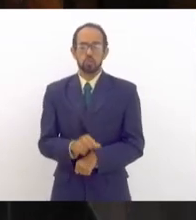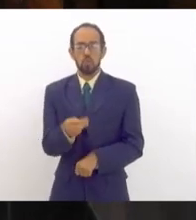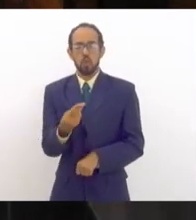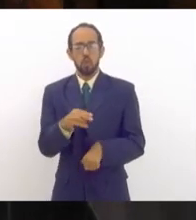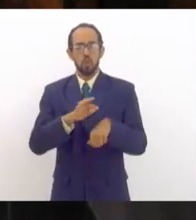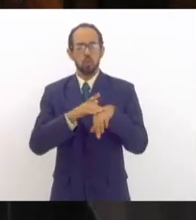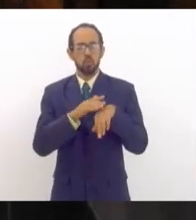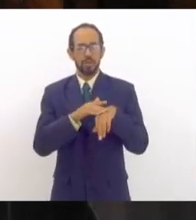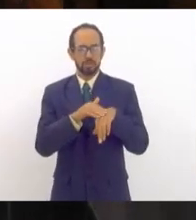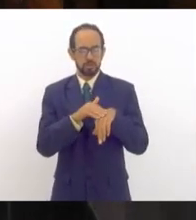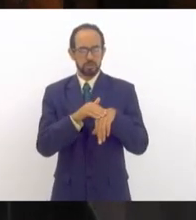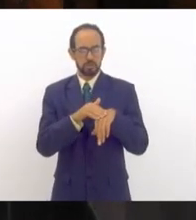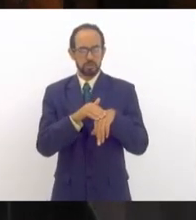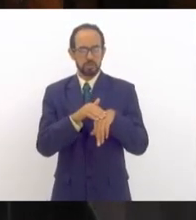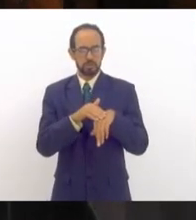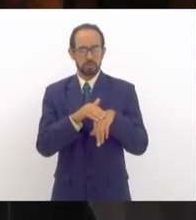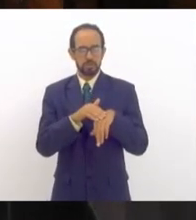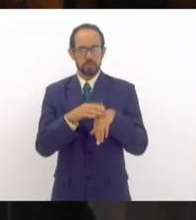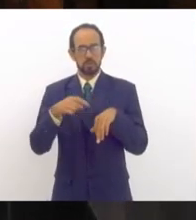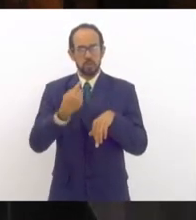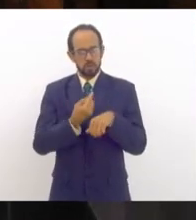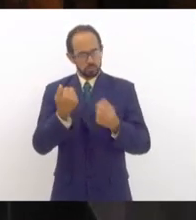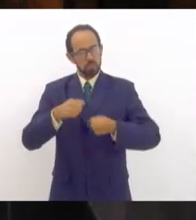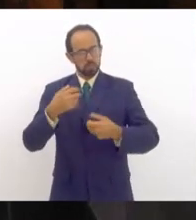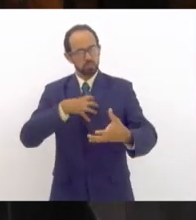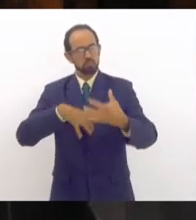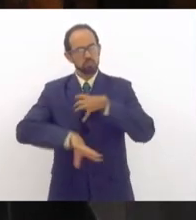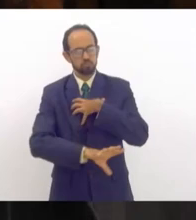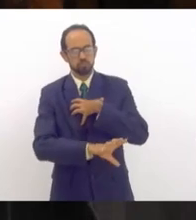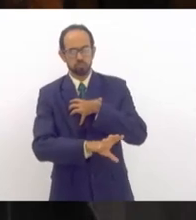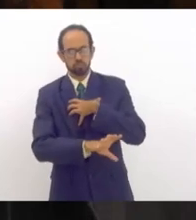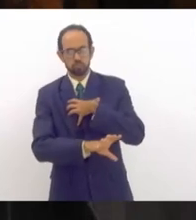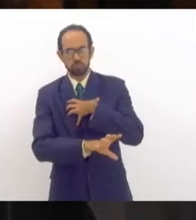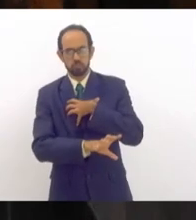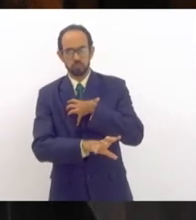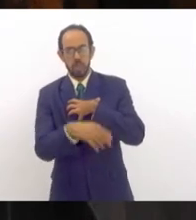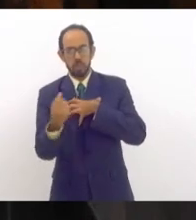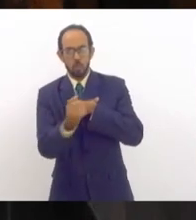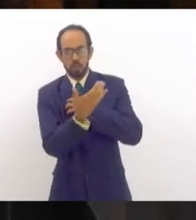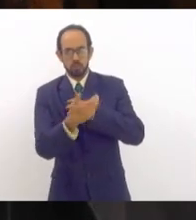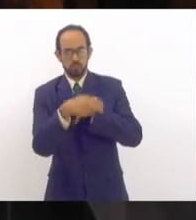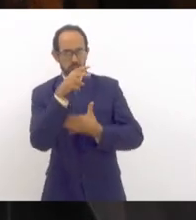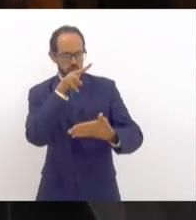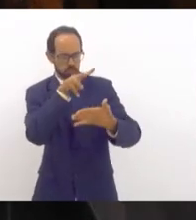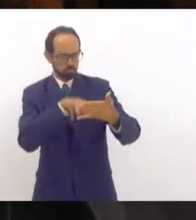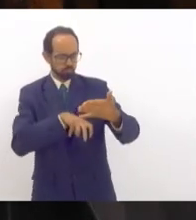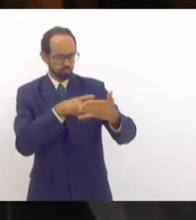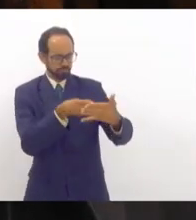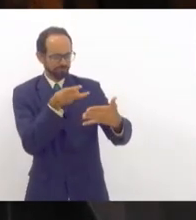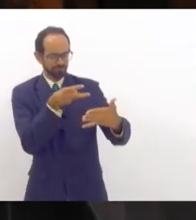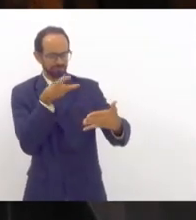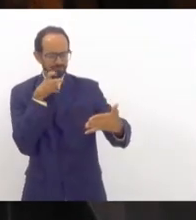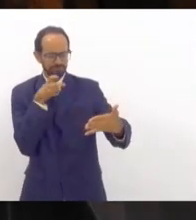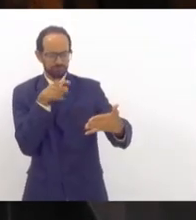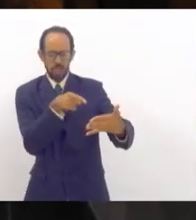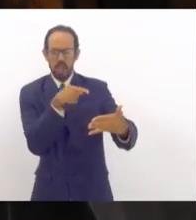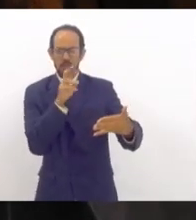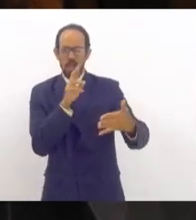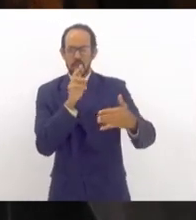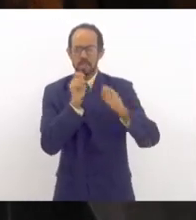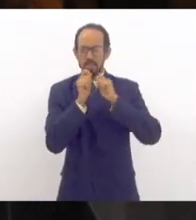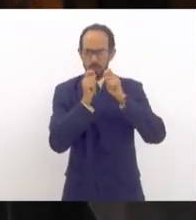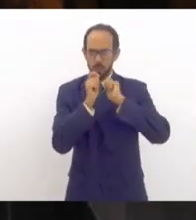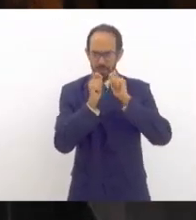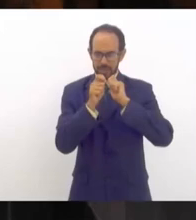enfermas a gente tem que começar a se colocar no lugar do outro aí quando você começa a ver os tópicos as reportagens da